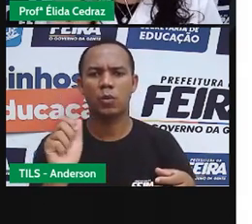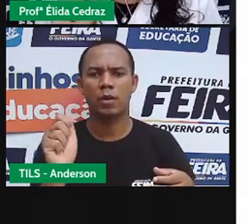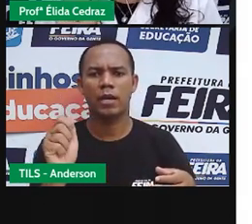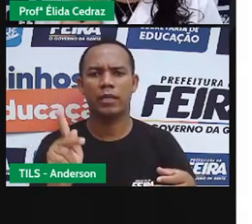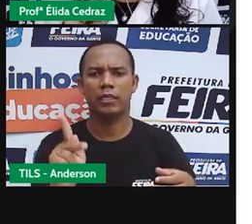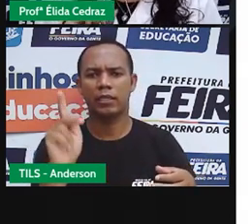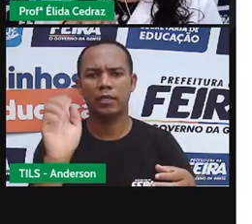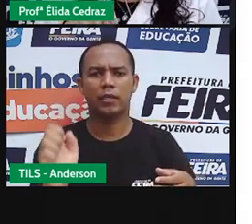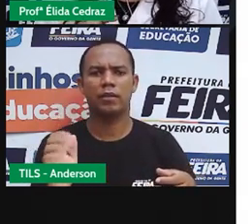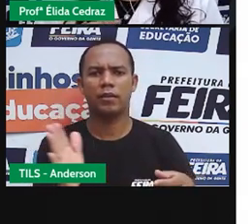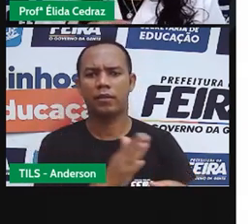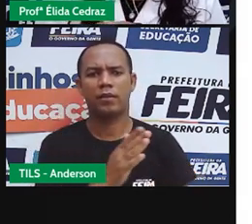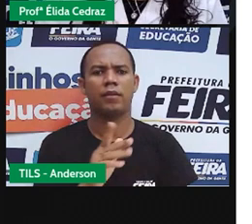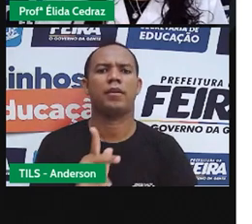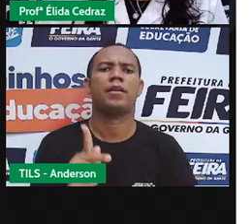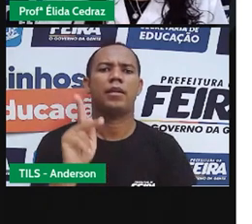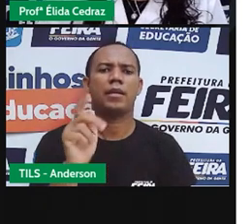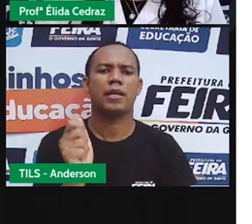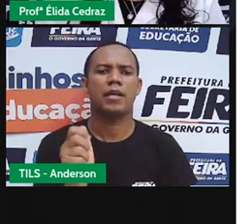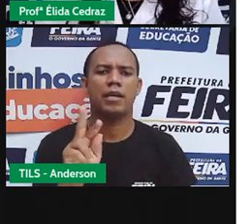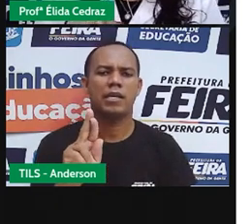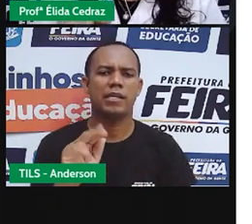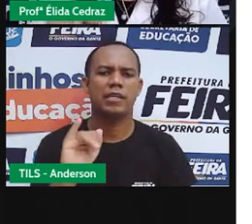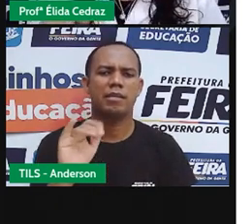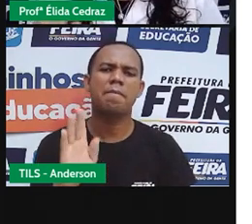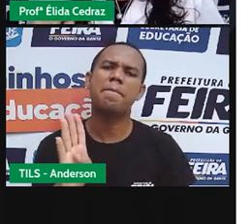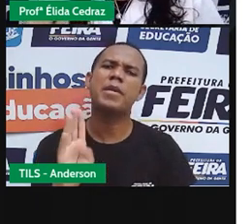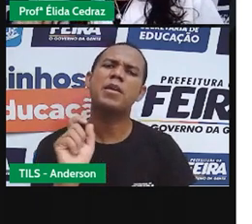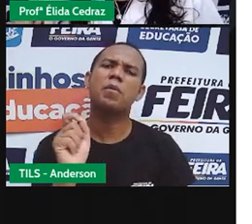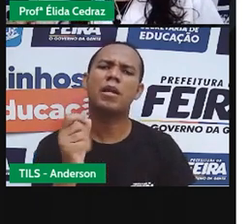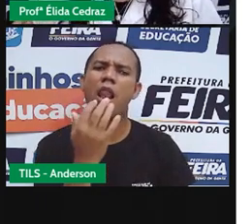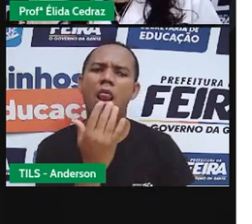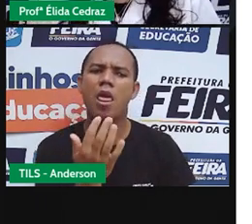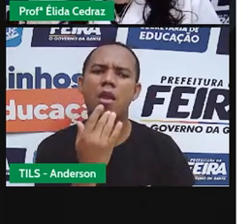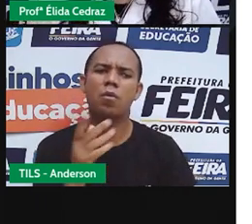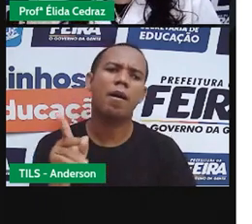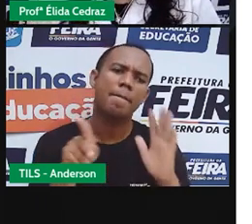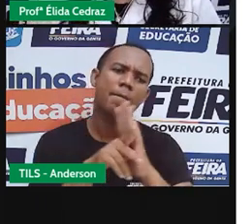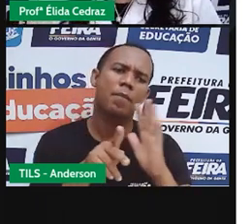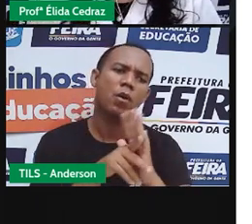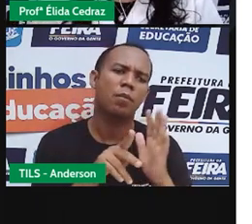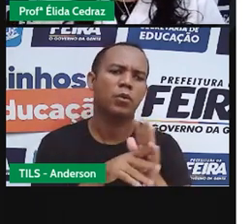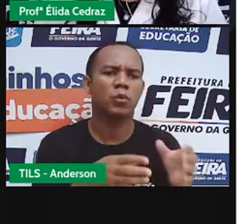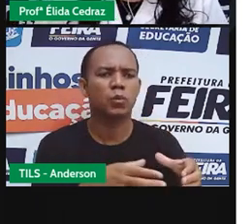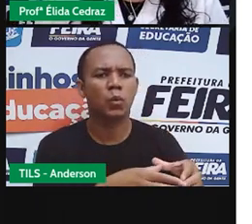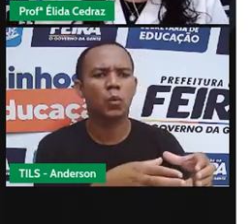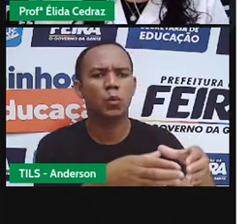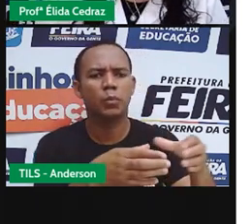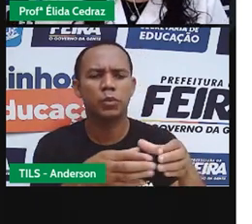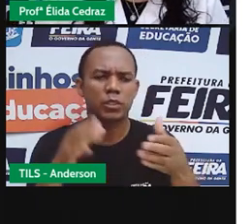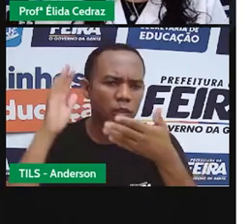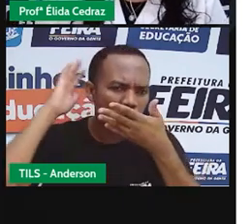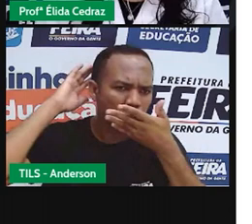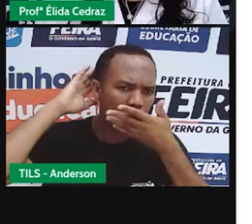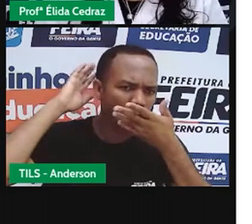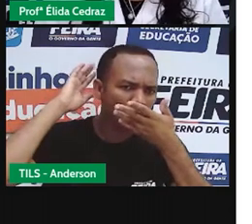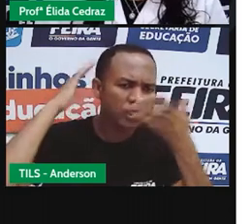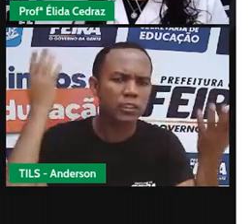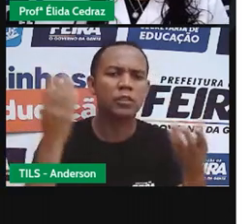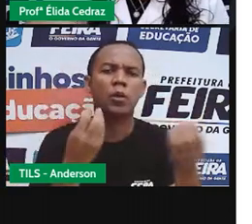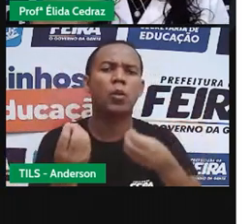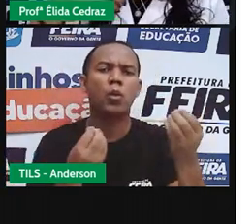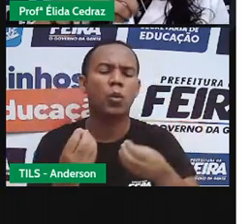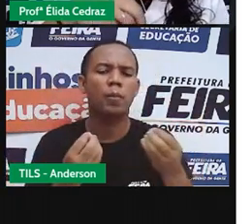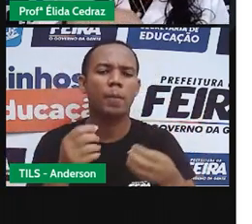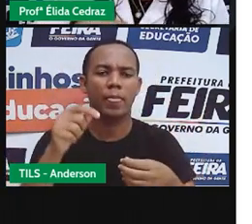Essa época colonial foi um pouquinho depois do que os portugueses chegaram aqui e o Brasil começou a